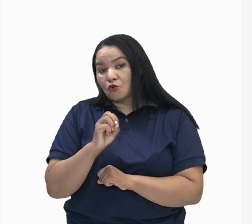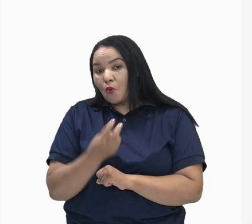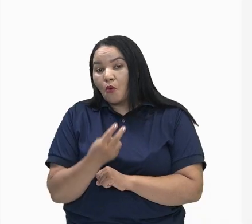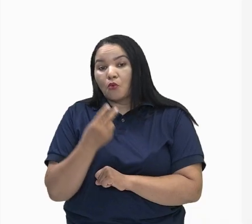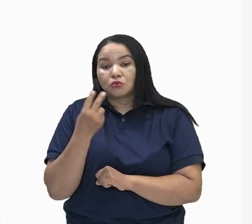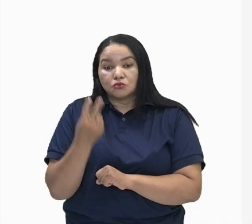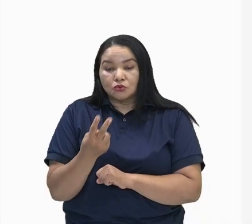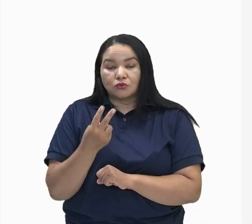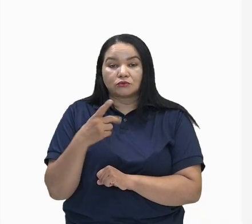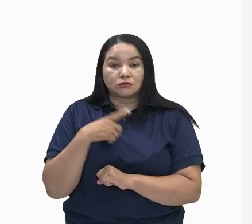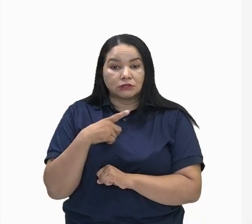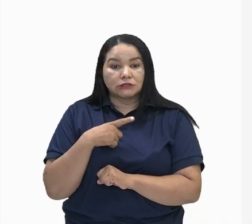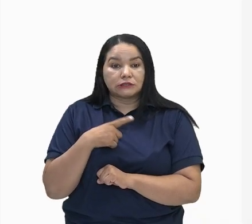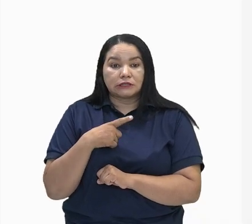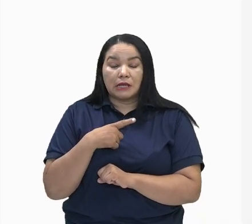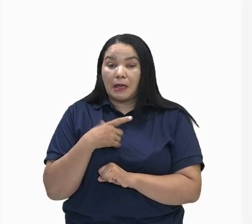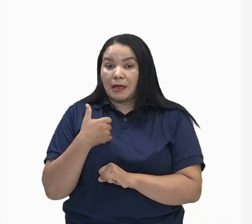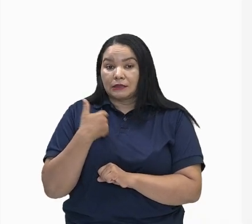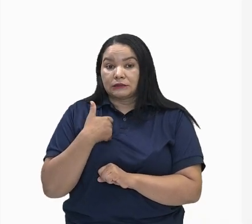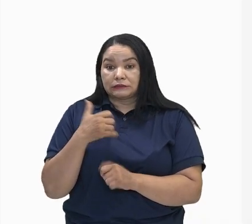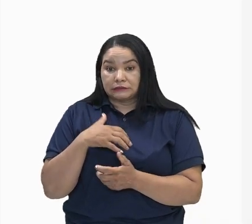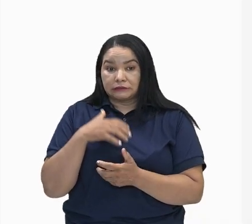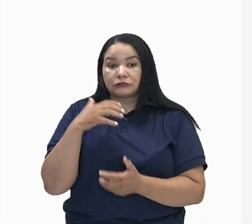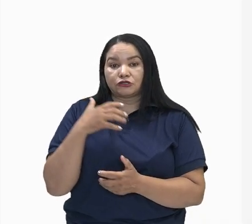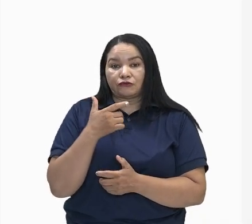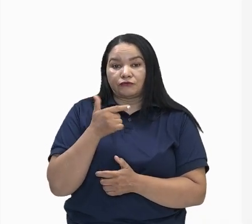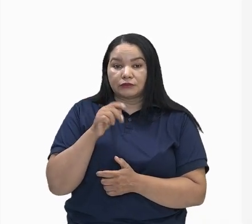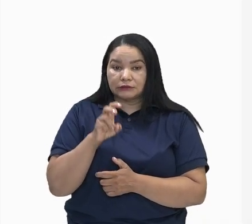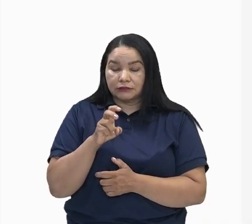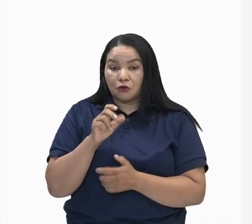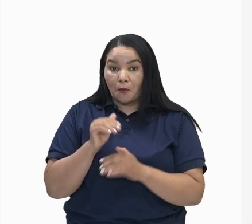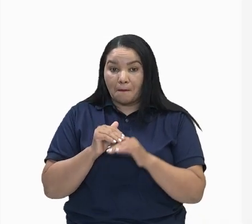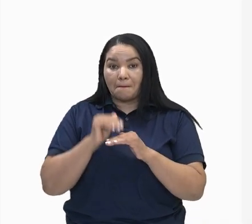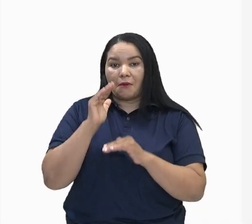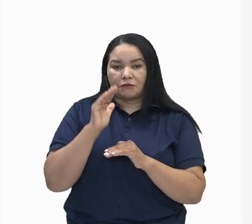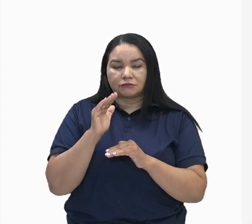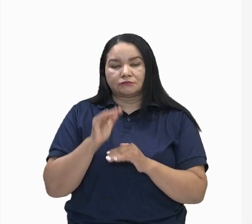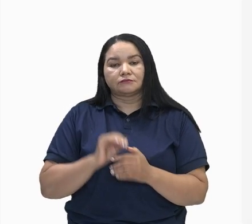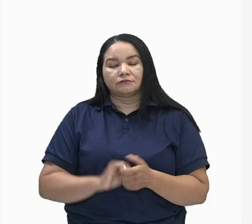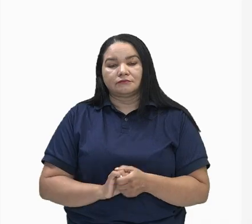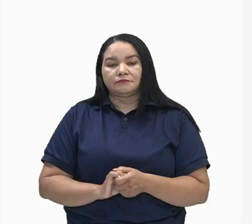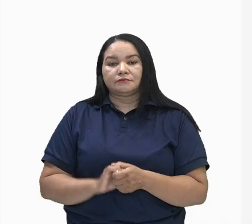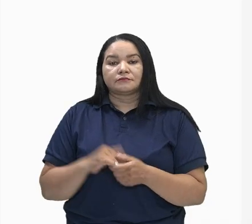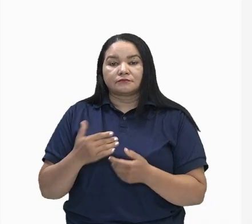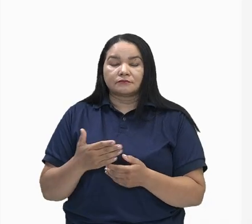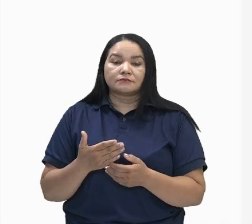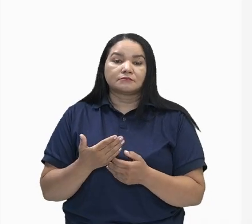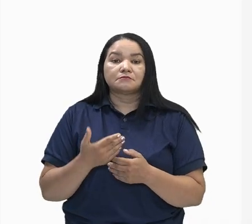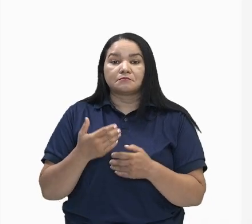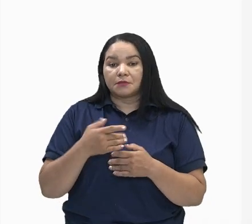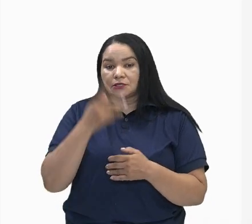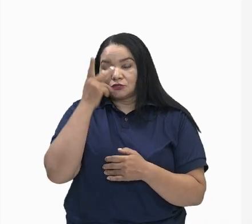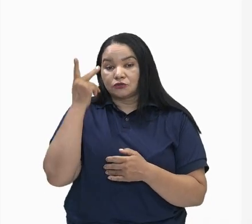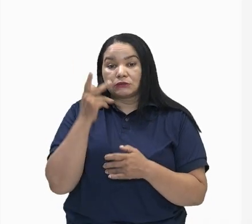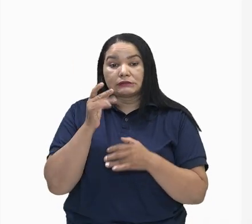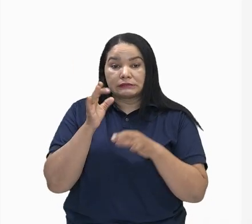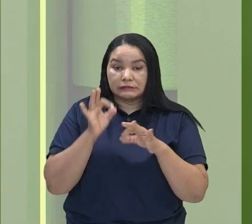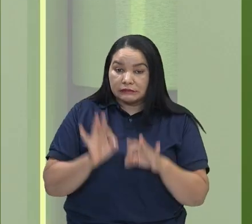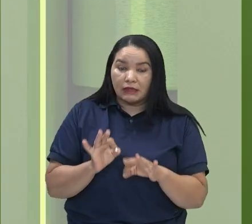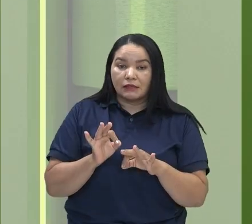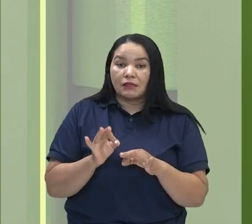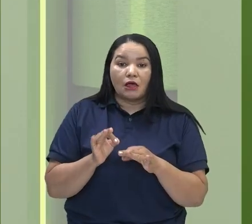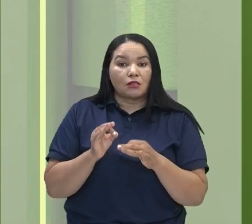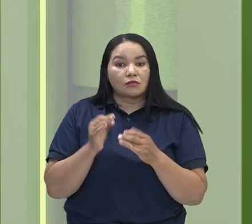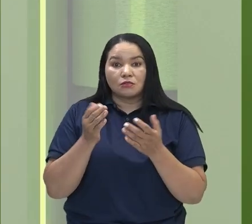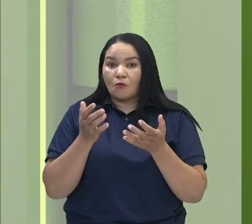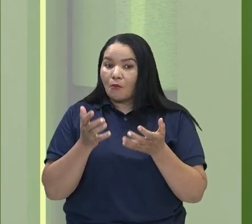que sejam aí maiores de 25 anos de idade, certo? Então, realmente só é para quem tem certeza que não quer